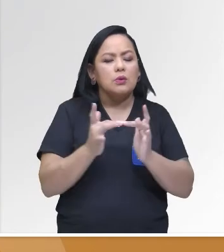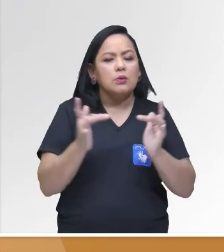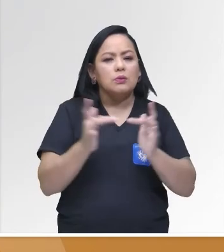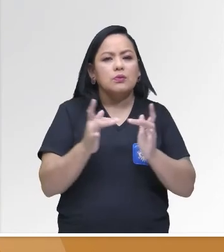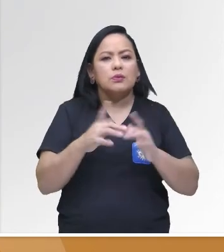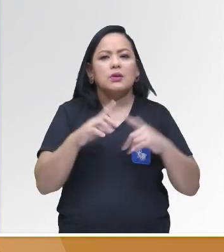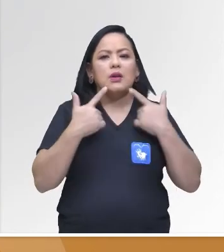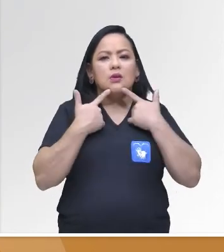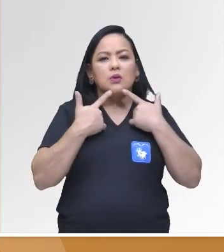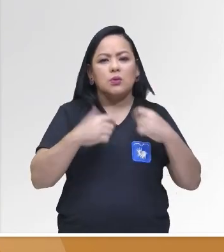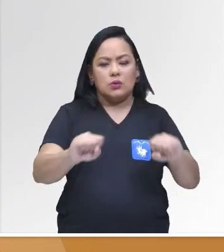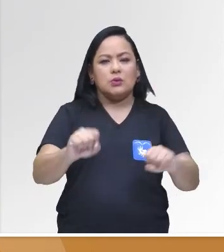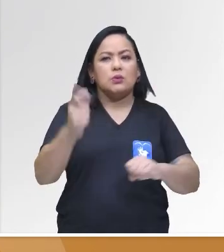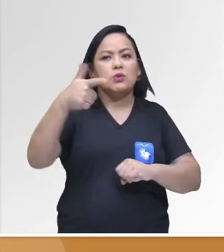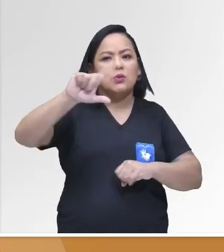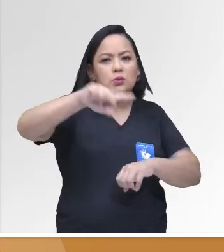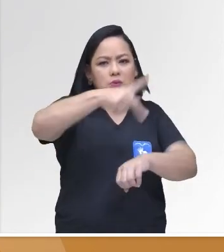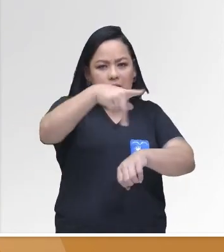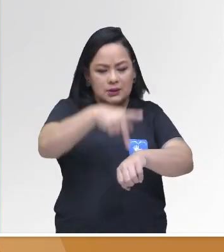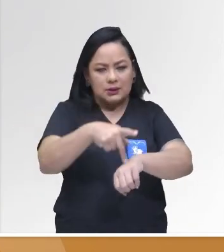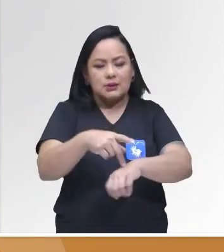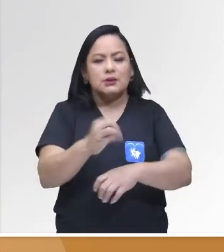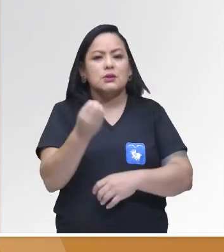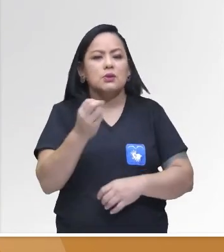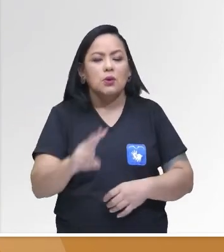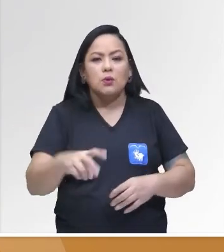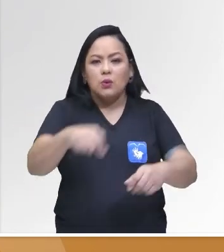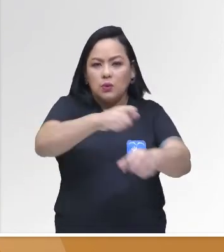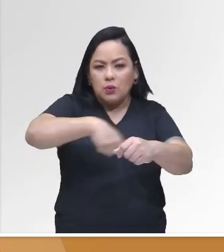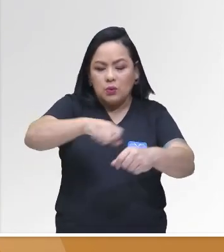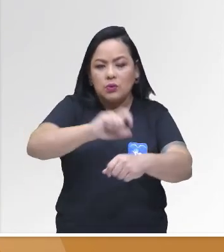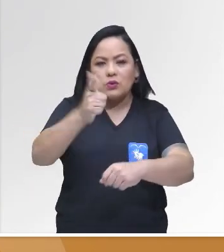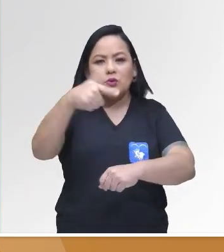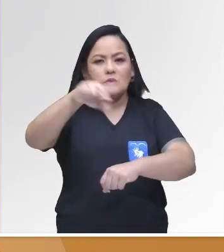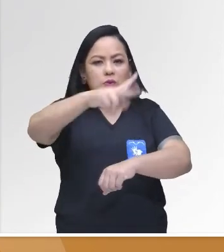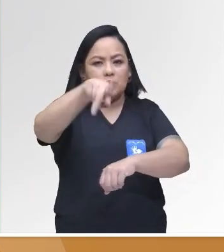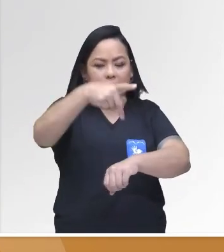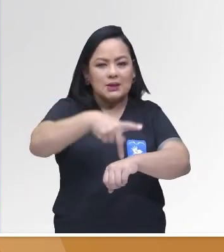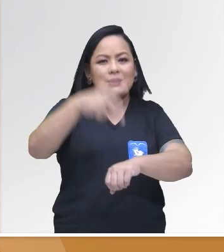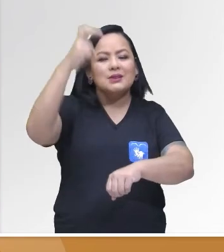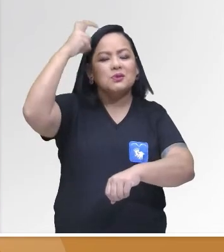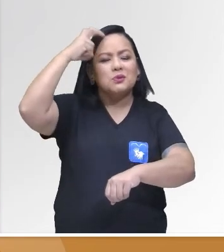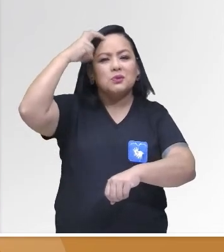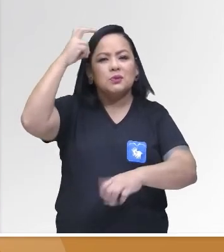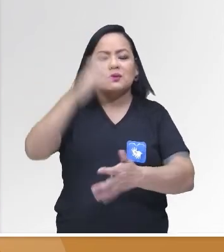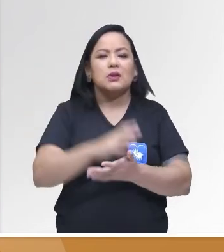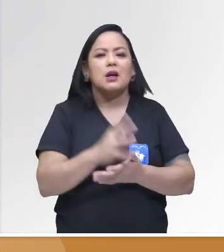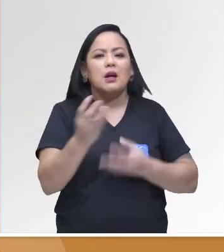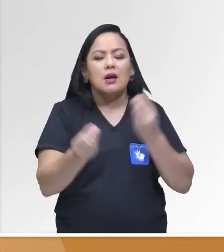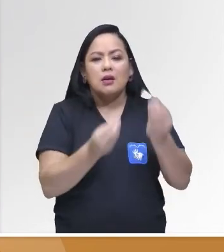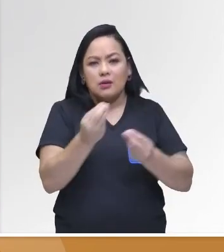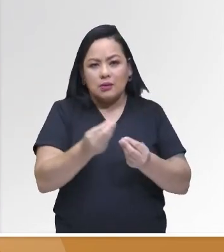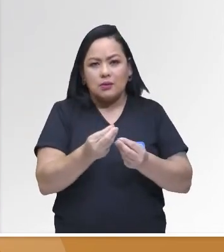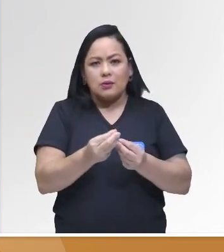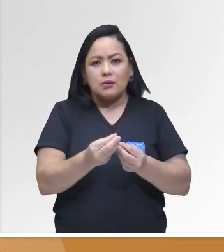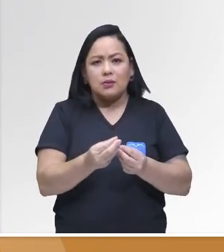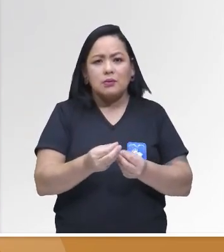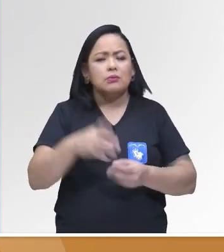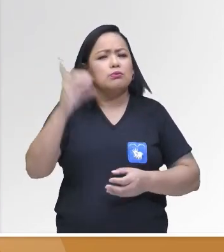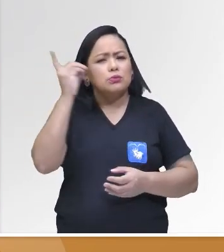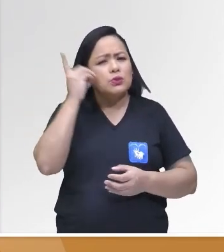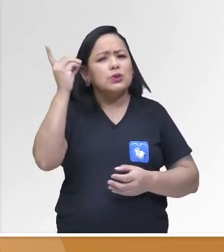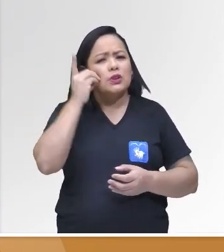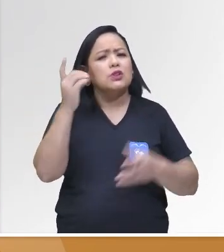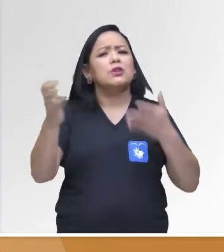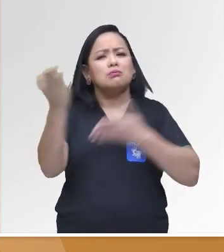línguas estrangeiras ou com a culinária de outras culturas tornou-se tão corriqueiro,